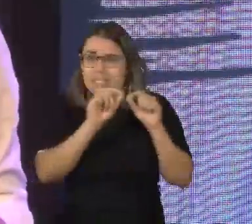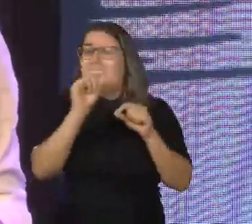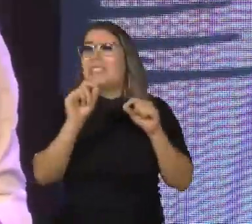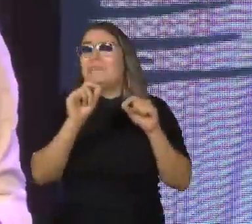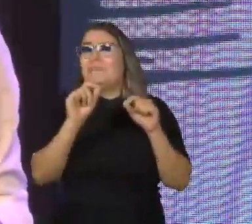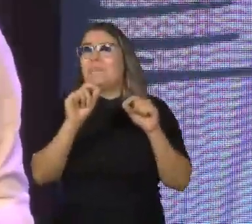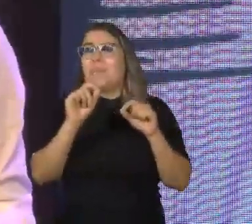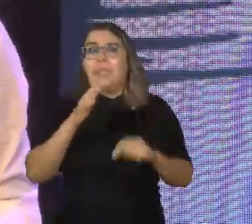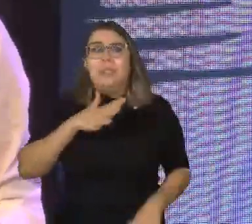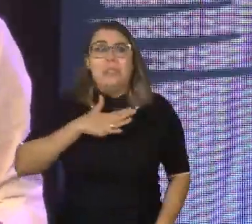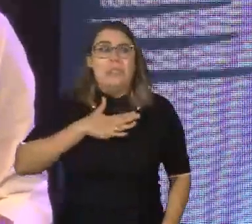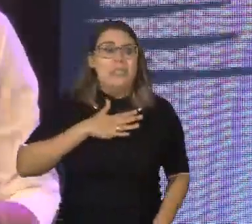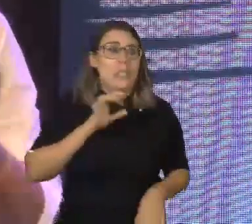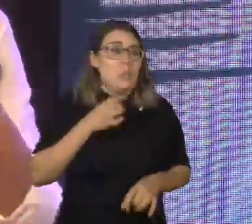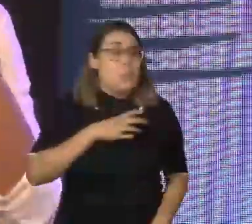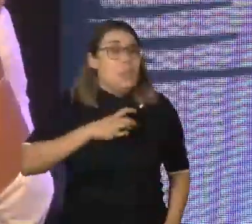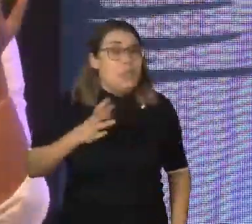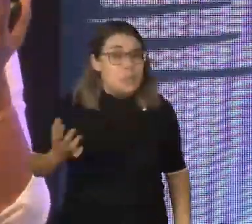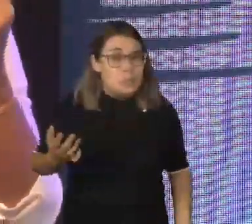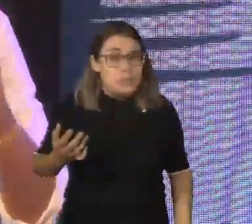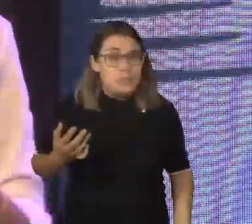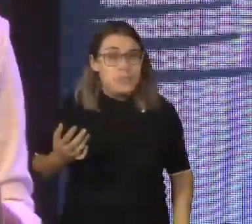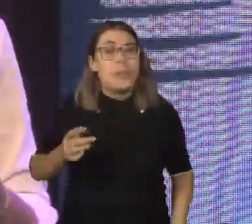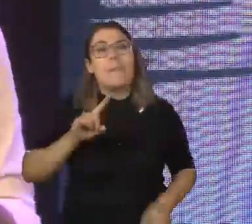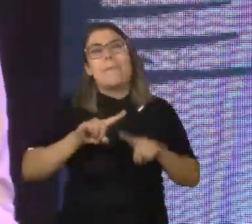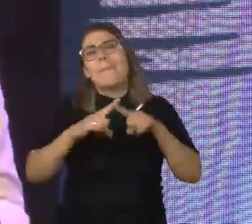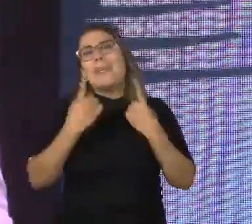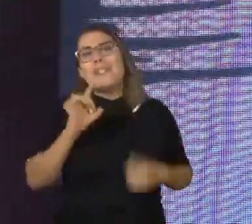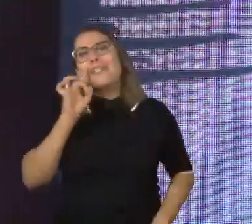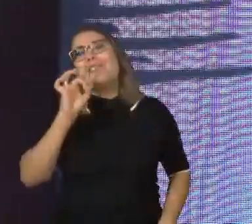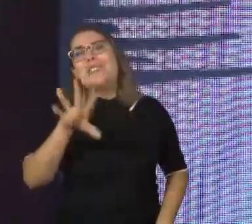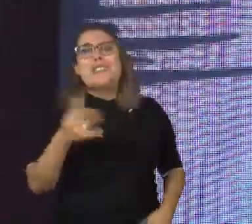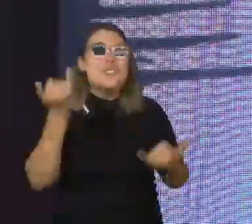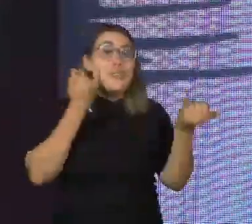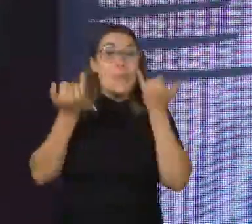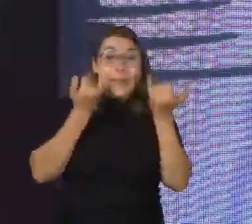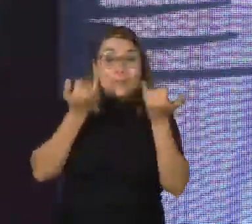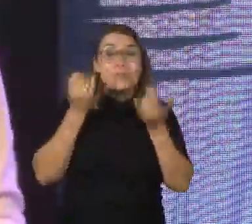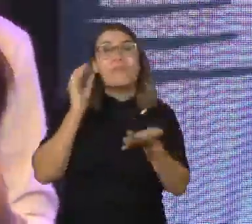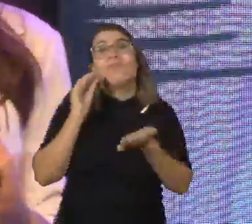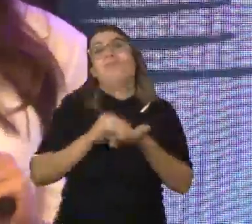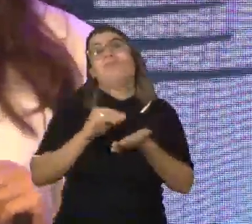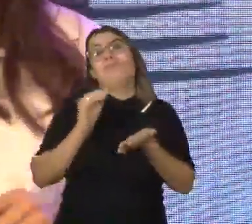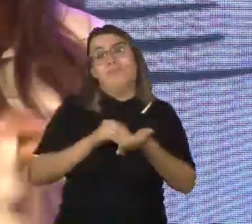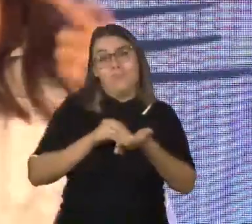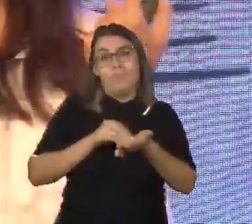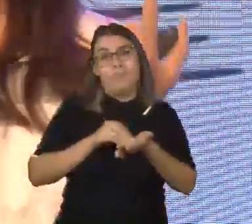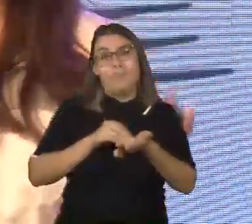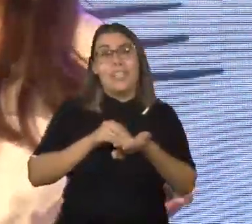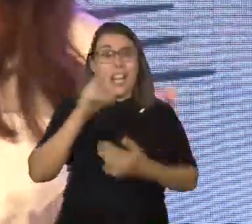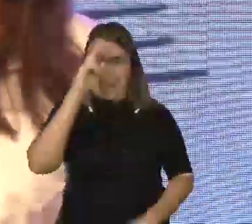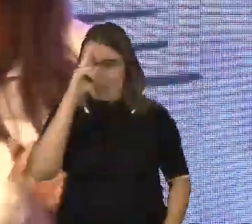ficamos paralisados, mas é pura falta de informação. Lembra que eu falei dos paradigmas? Que